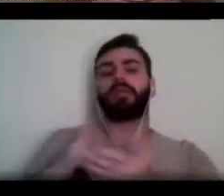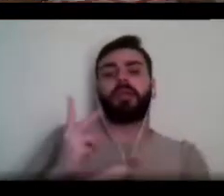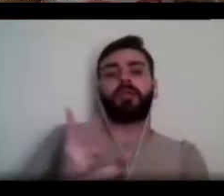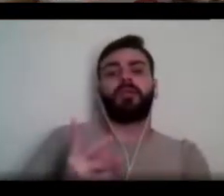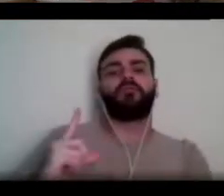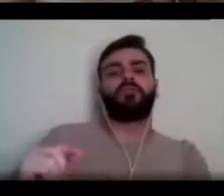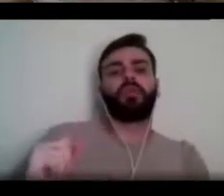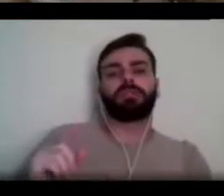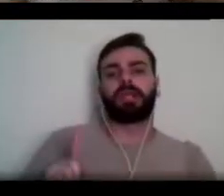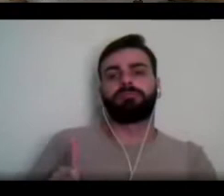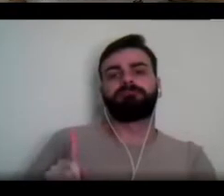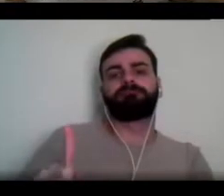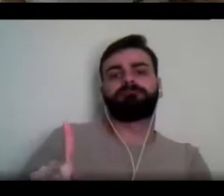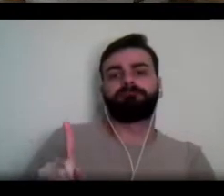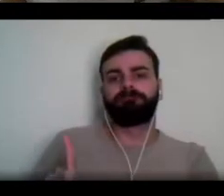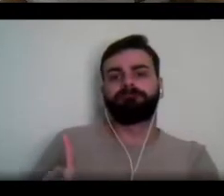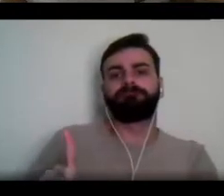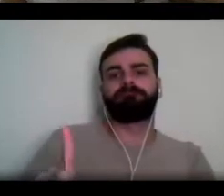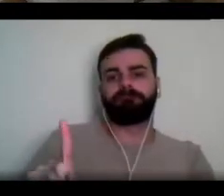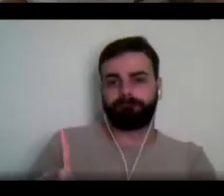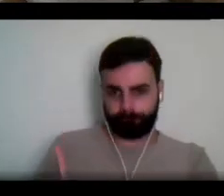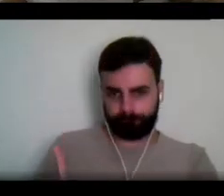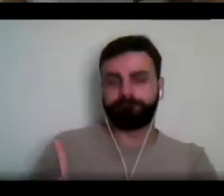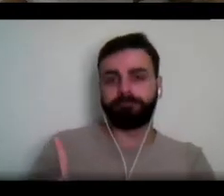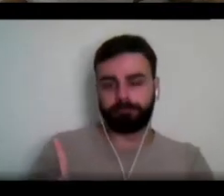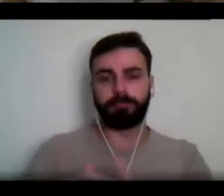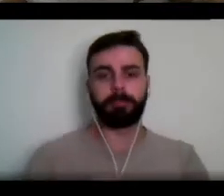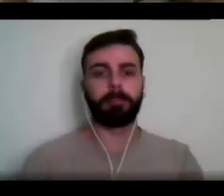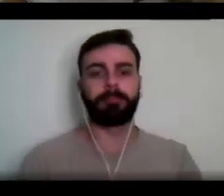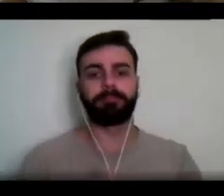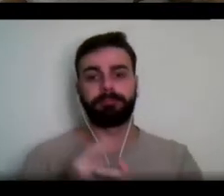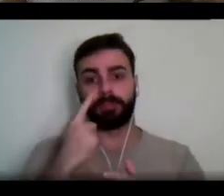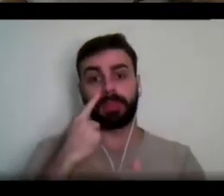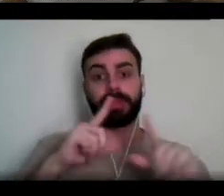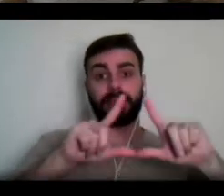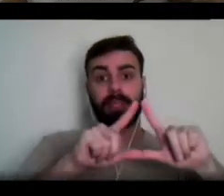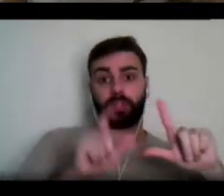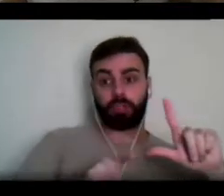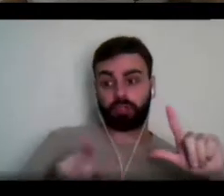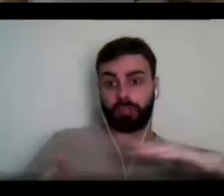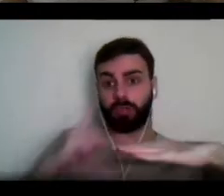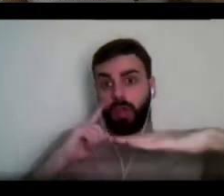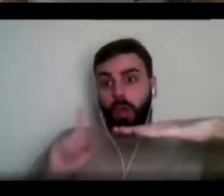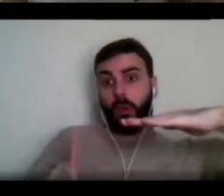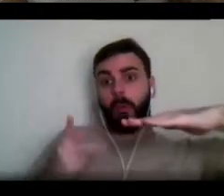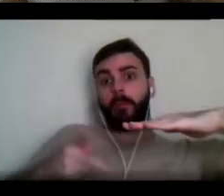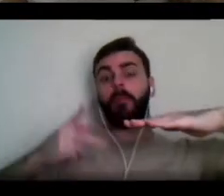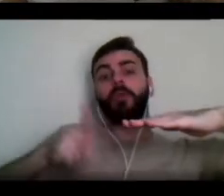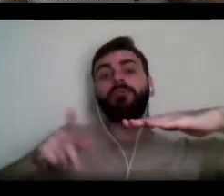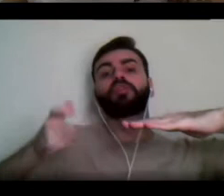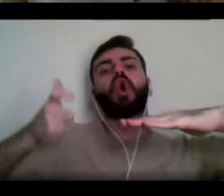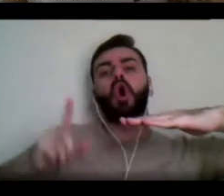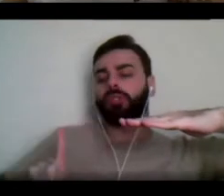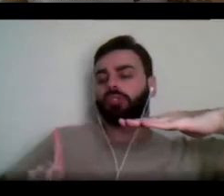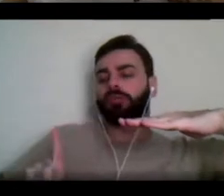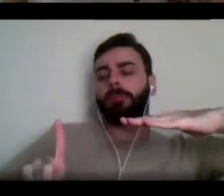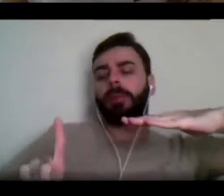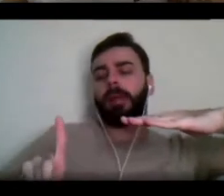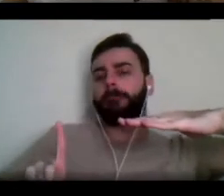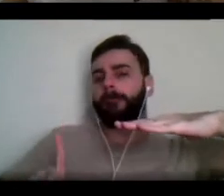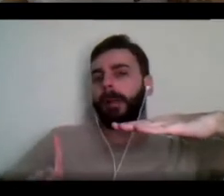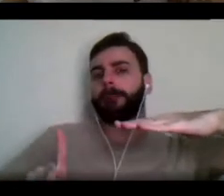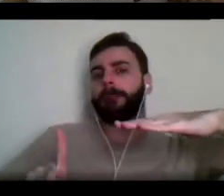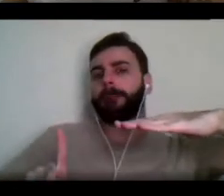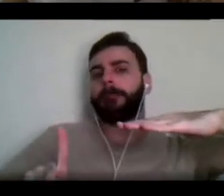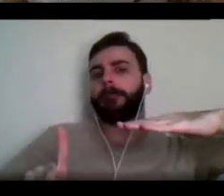andando com velocidade constante. Então, o que ele quer saber é esse ΔX, ou seja, aonde que o professor tem que estar em